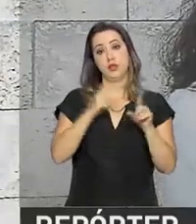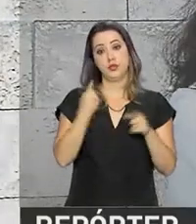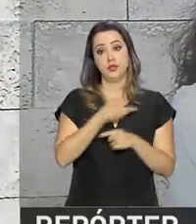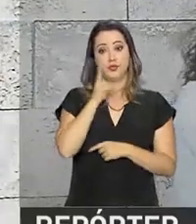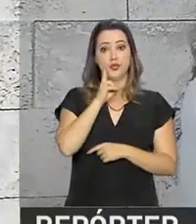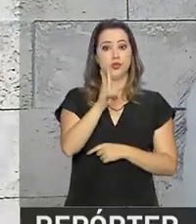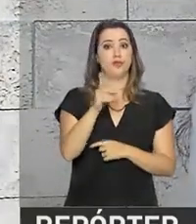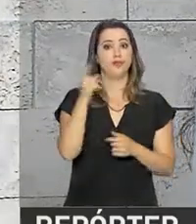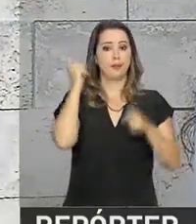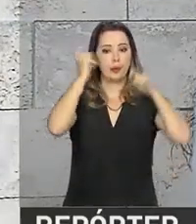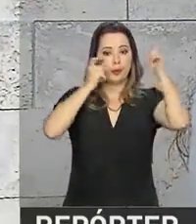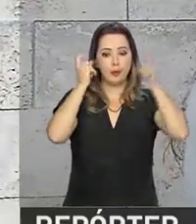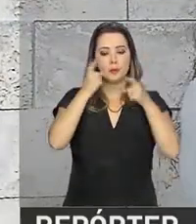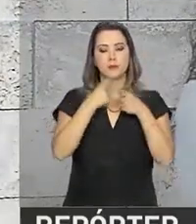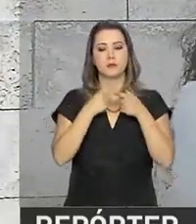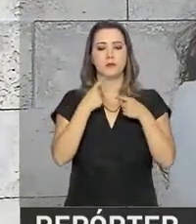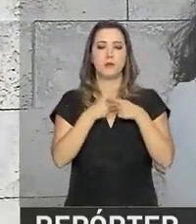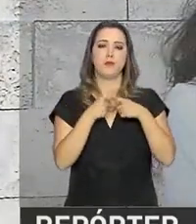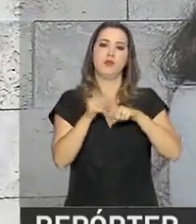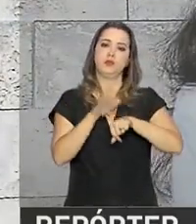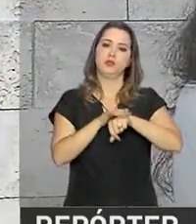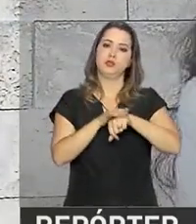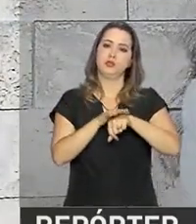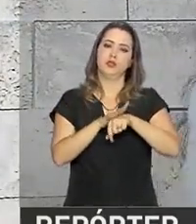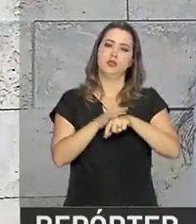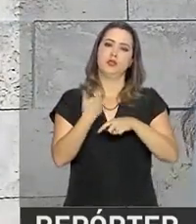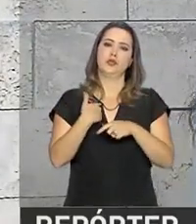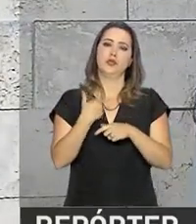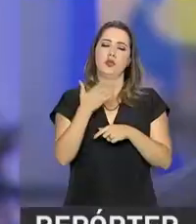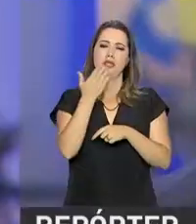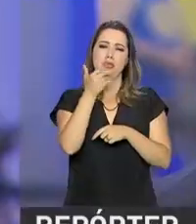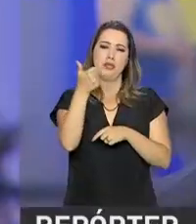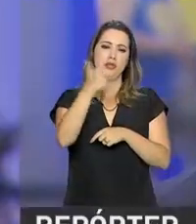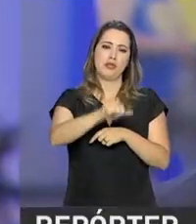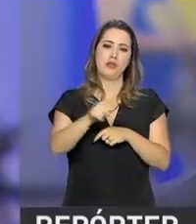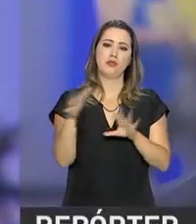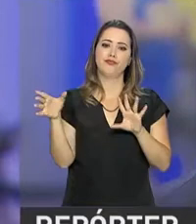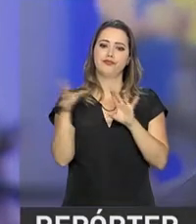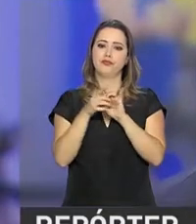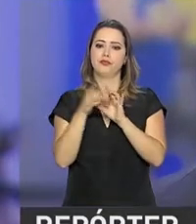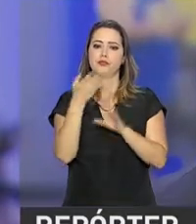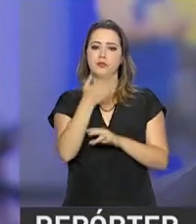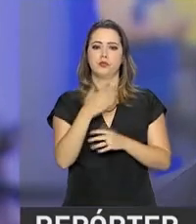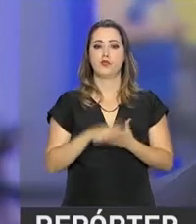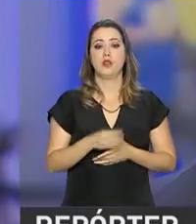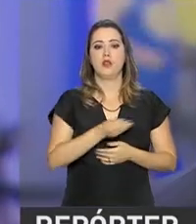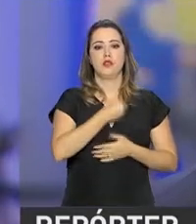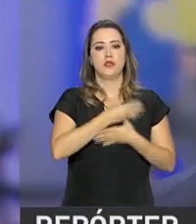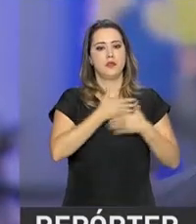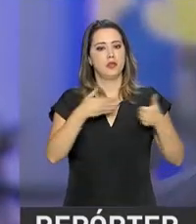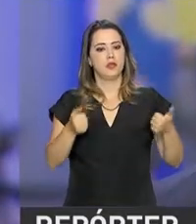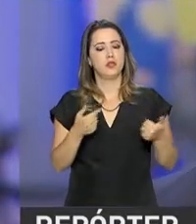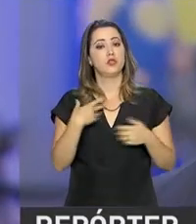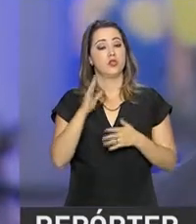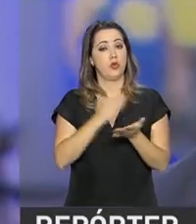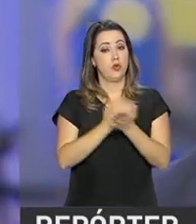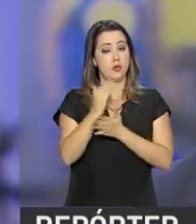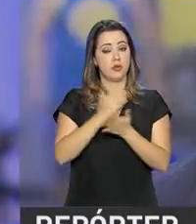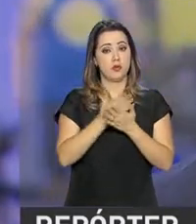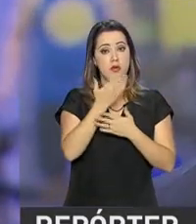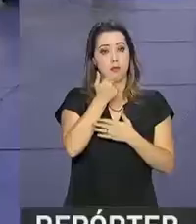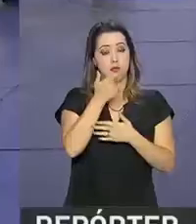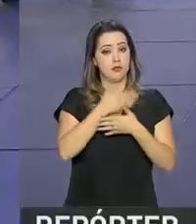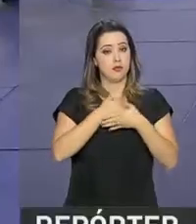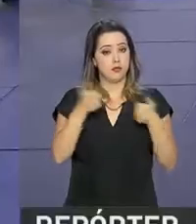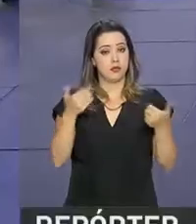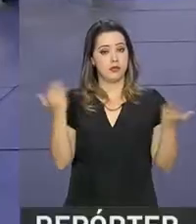crônicas elas estão atreladas à má alimentação então decidiu ter uma vida mais saudável já começou a se alimentar melhor